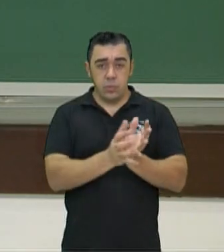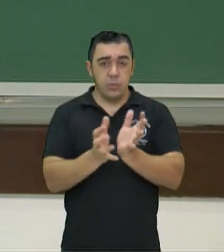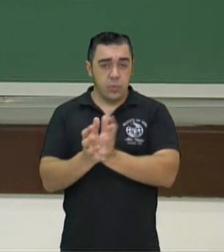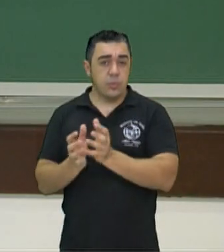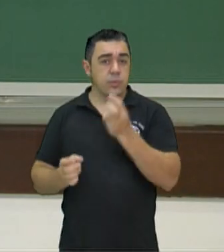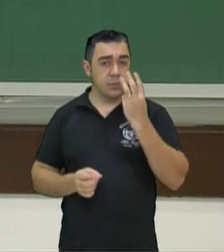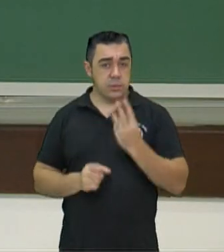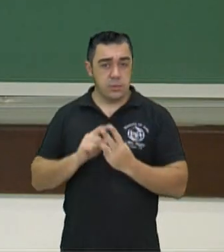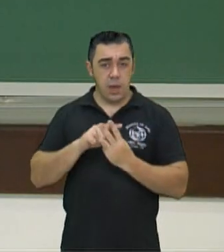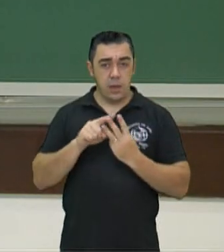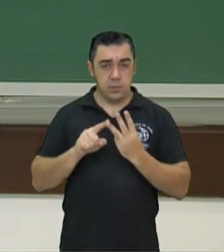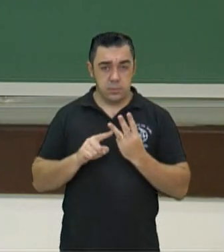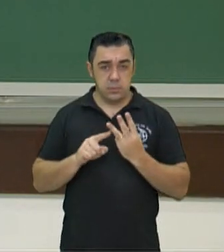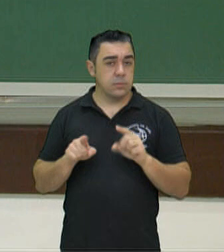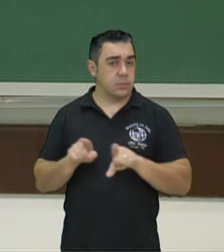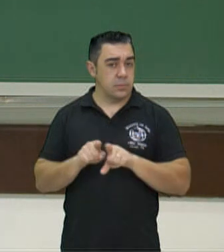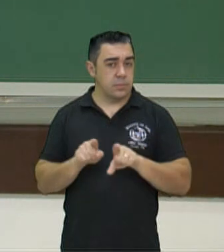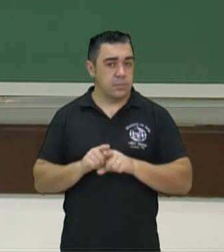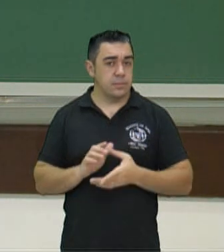3 grupos.